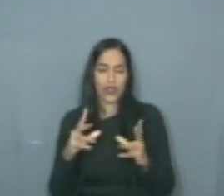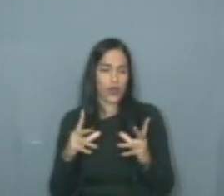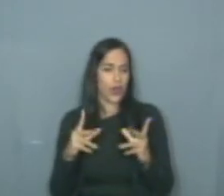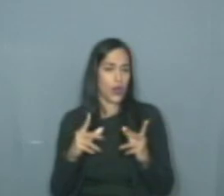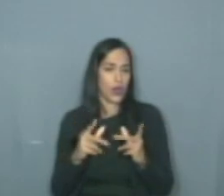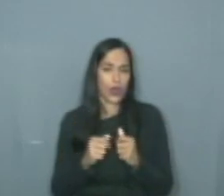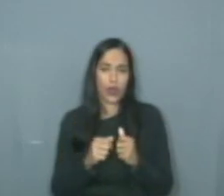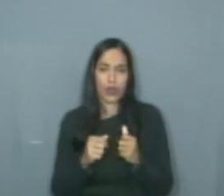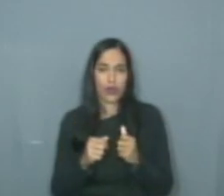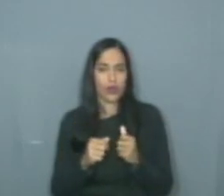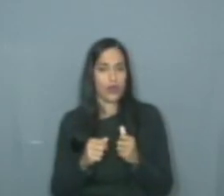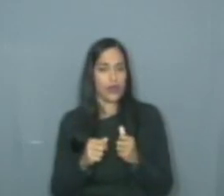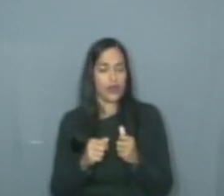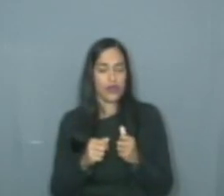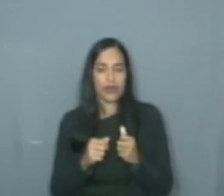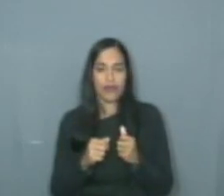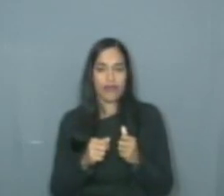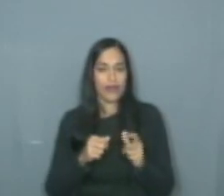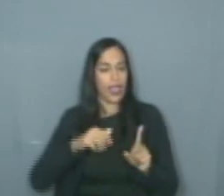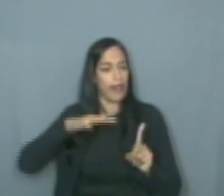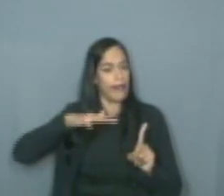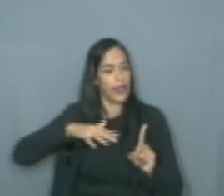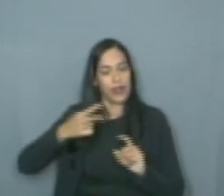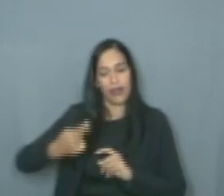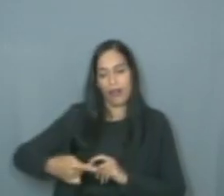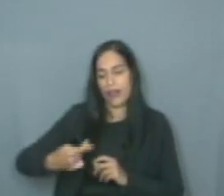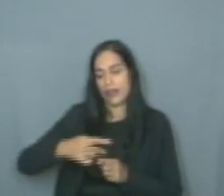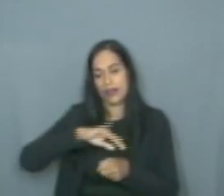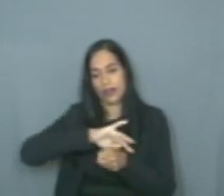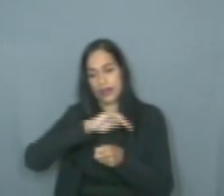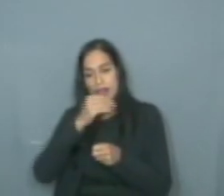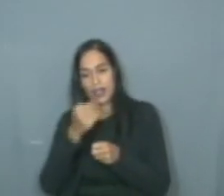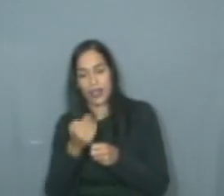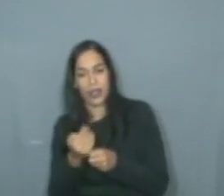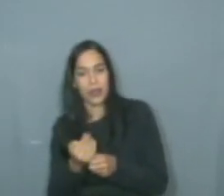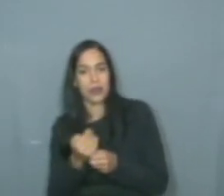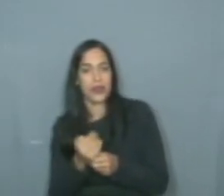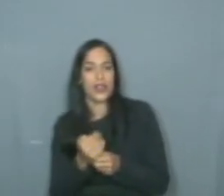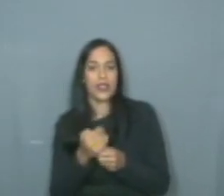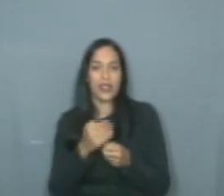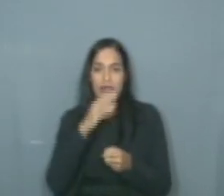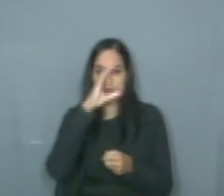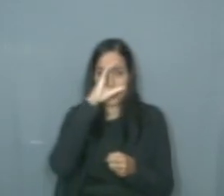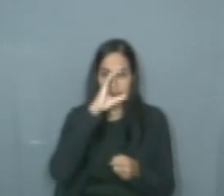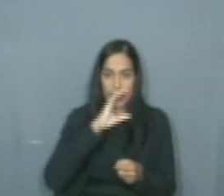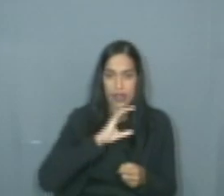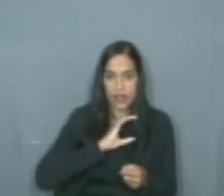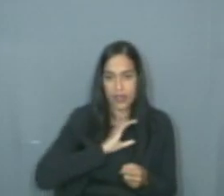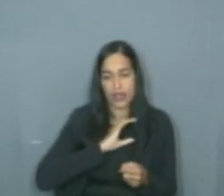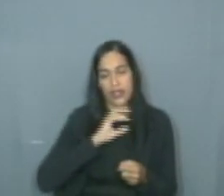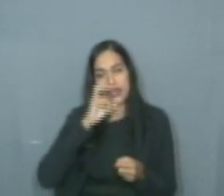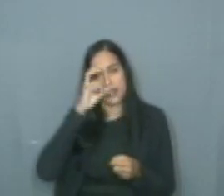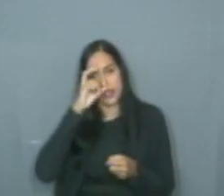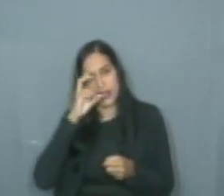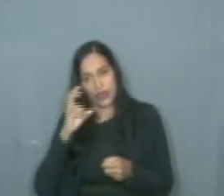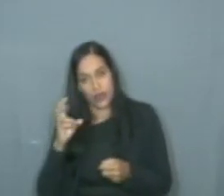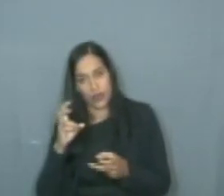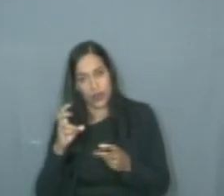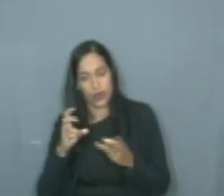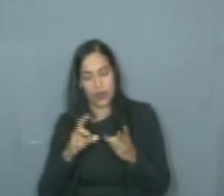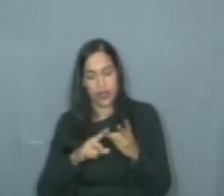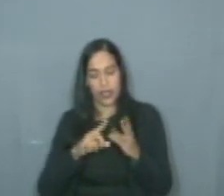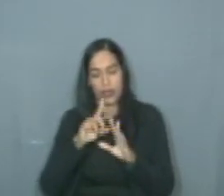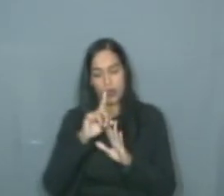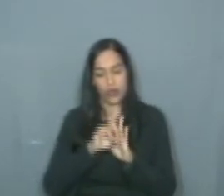eles engrandecem essa casa, seja do ponto de vista da cidadania, da cultura, dos